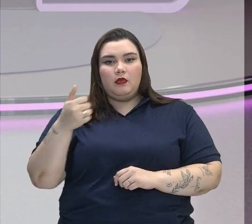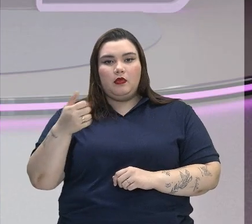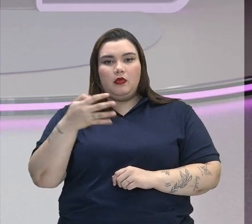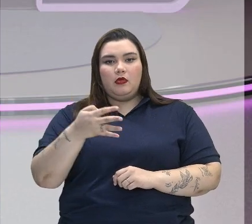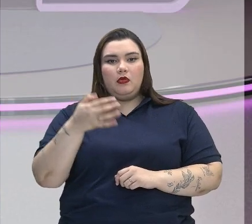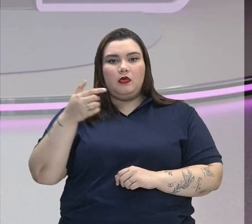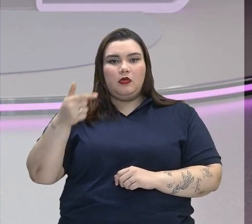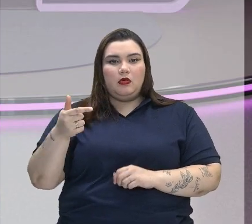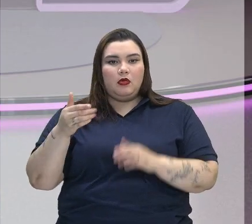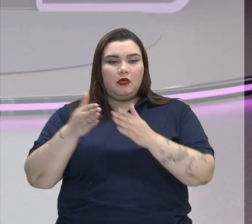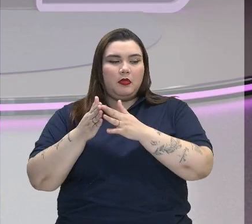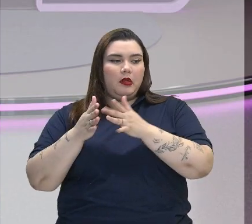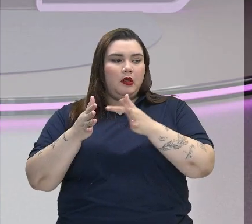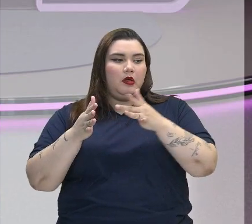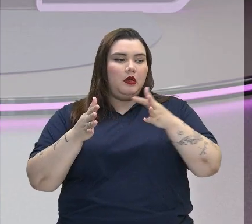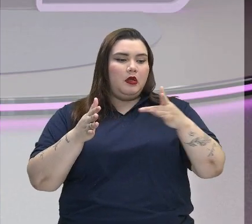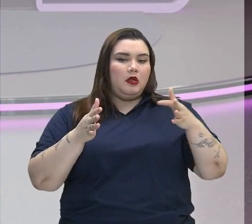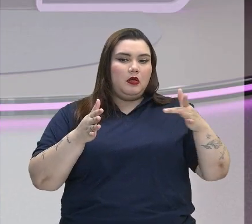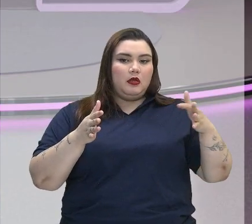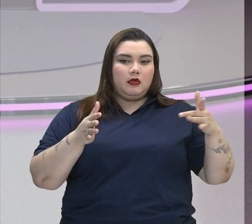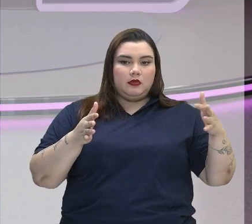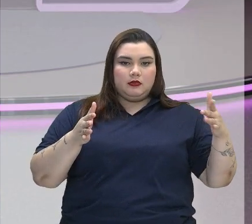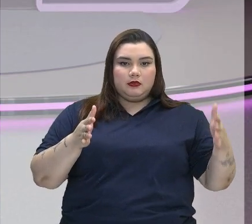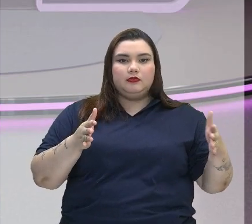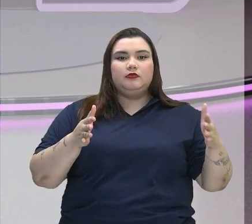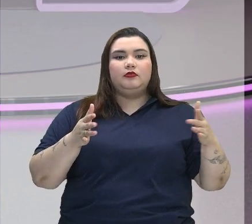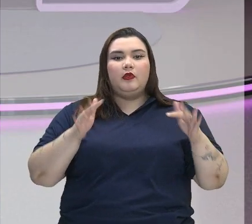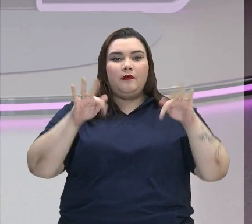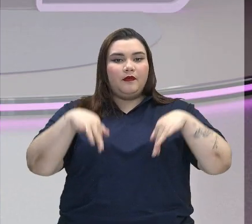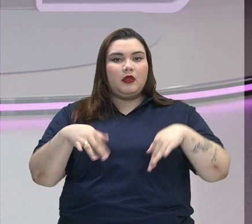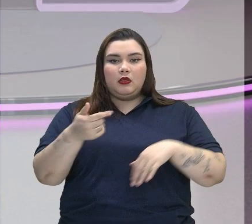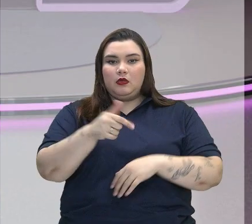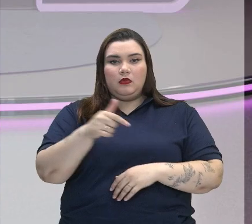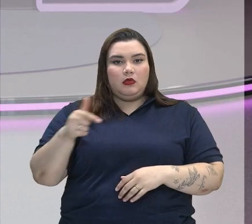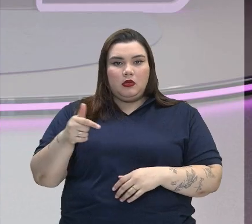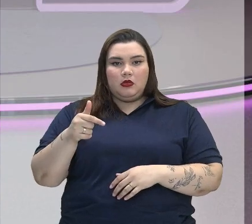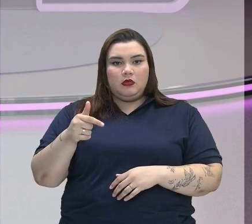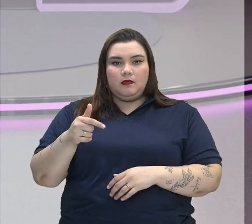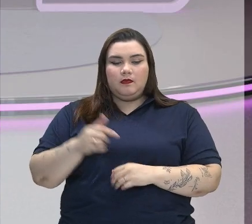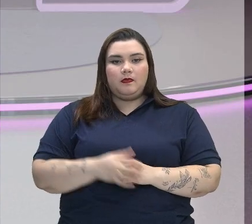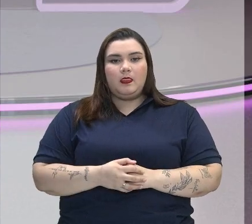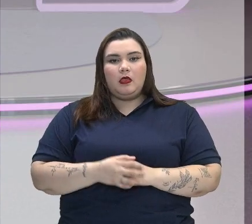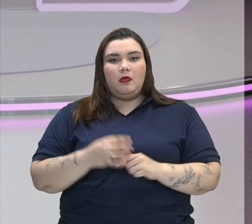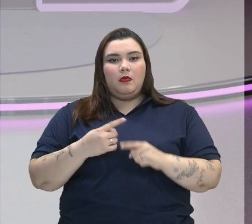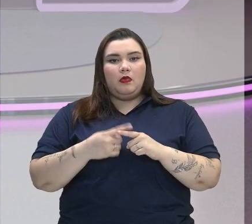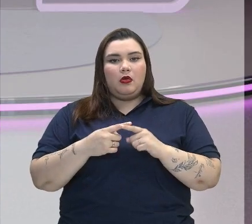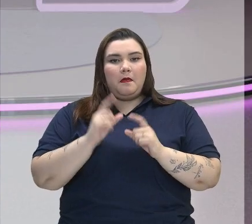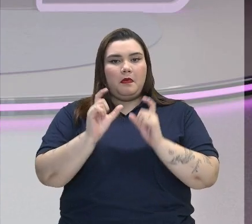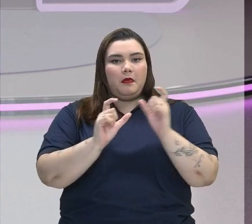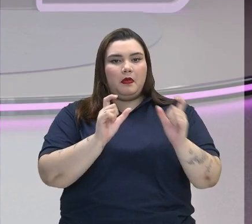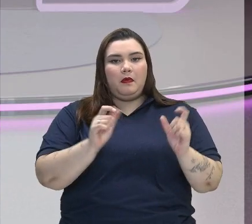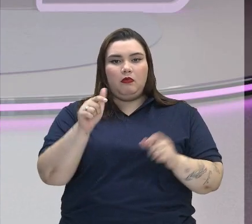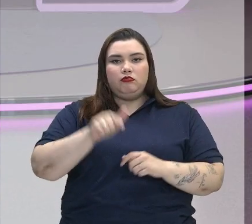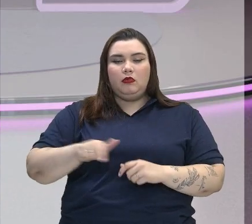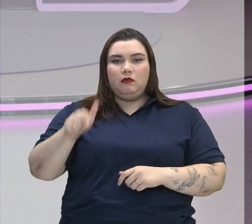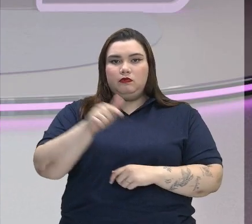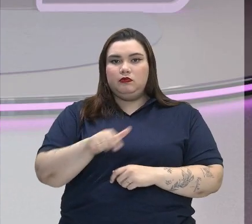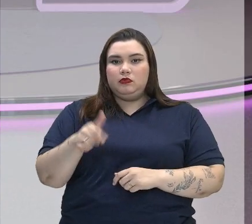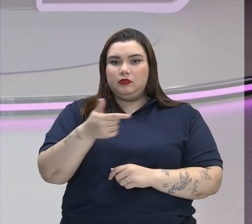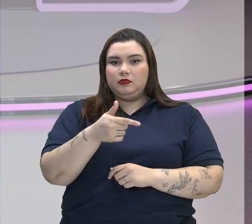1,4142 e ele continua. É um número infinito e não periódico, porque as casas não estão se repetindo aí,